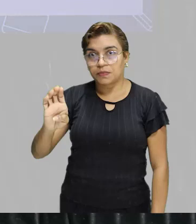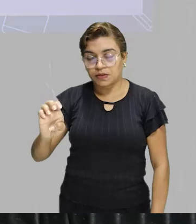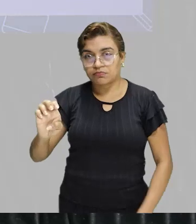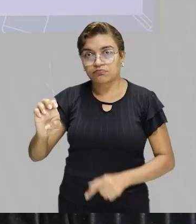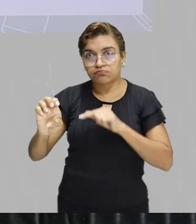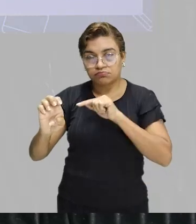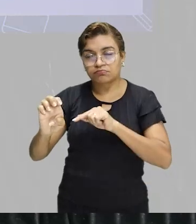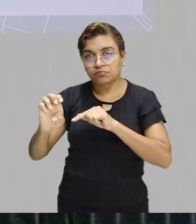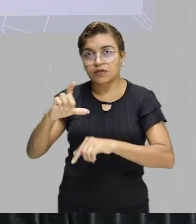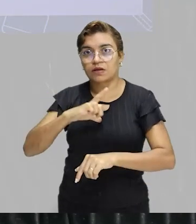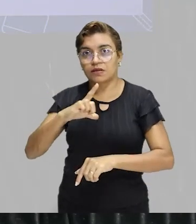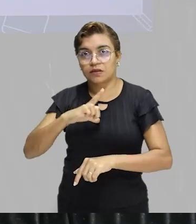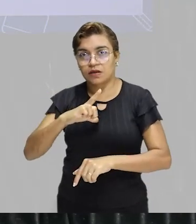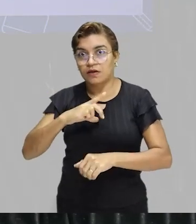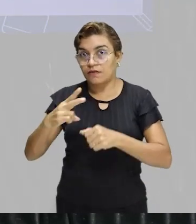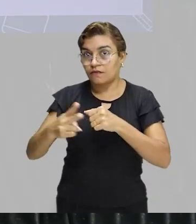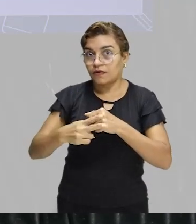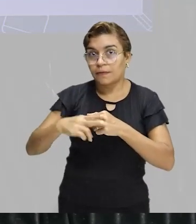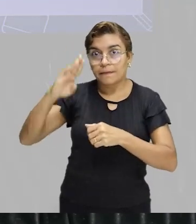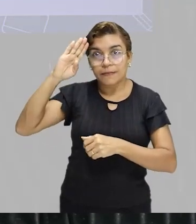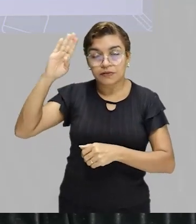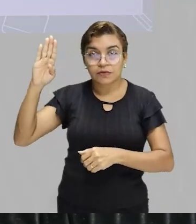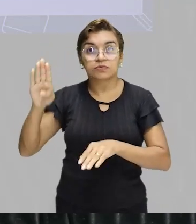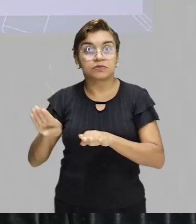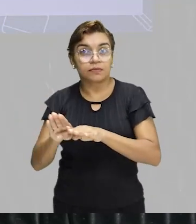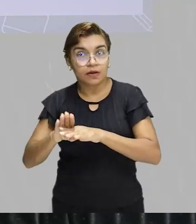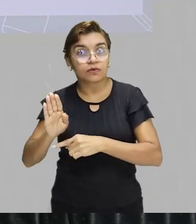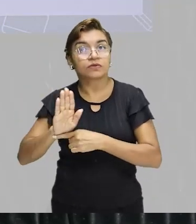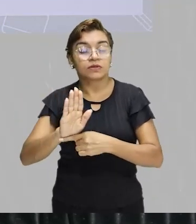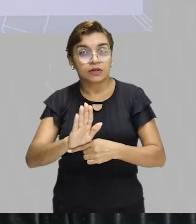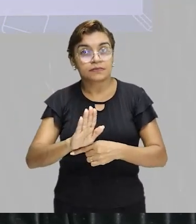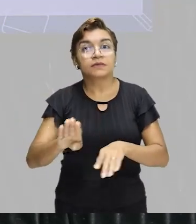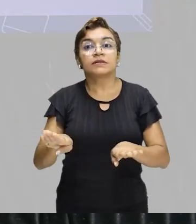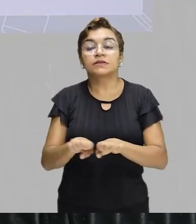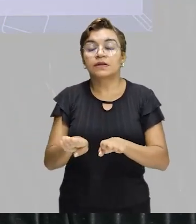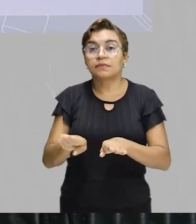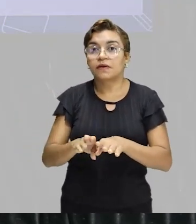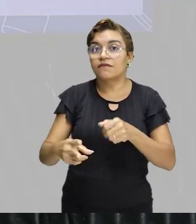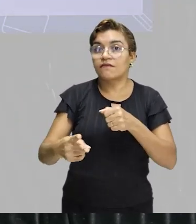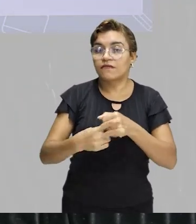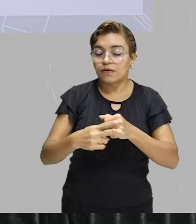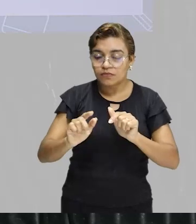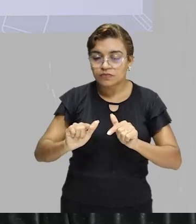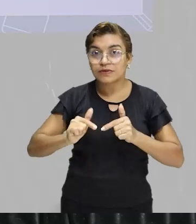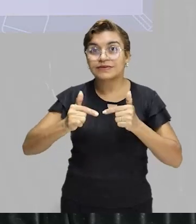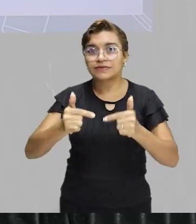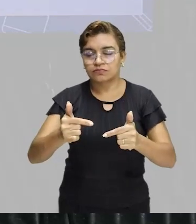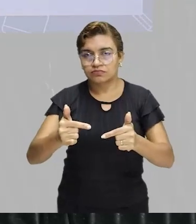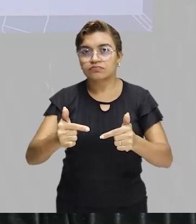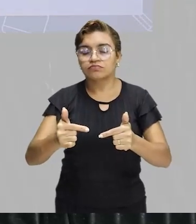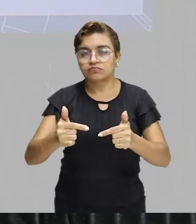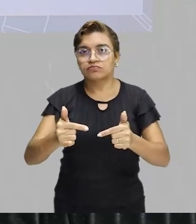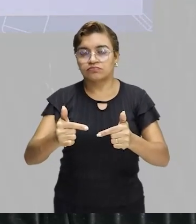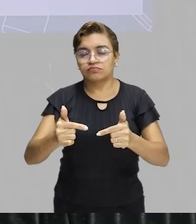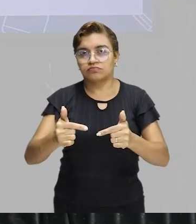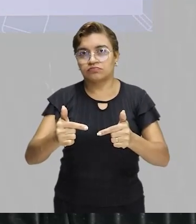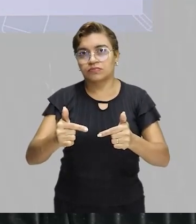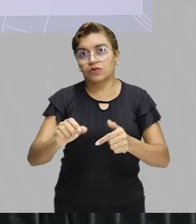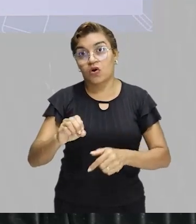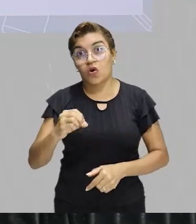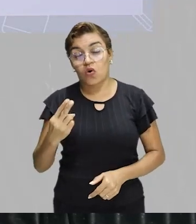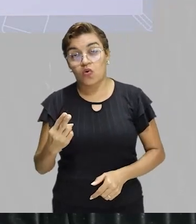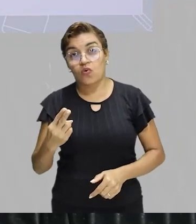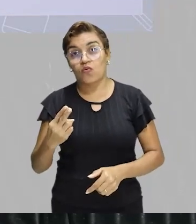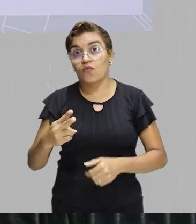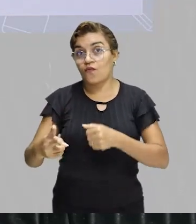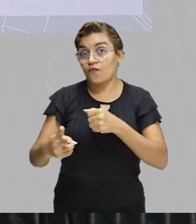assume a função de verbo principal e verbo auxiliar, e nós temos os verbos de ação, ou verbos